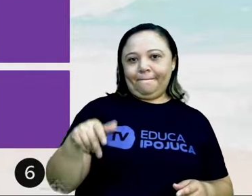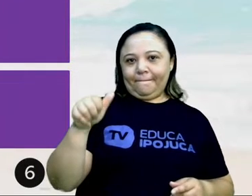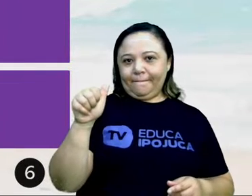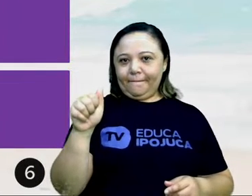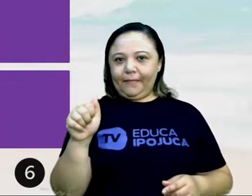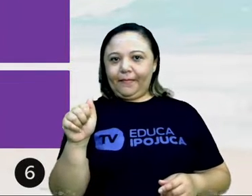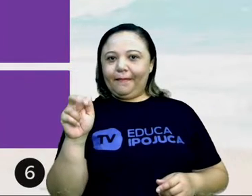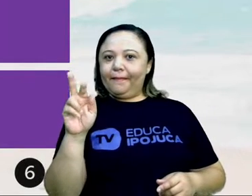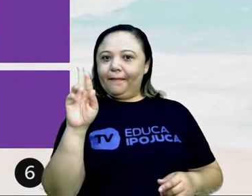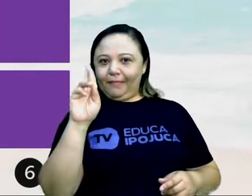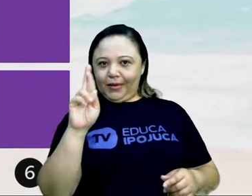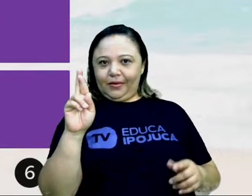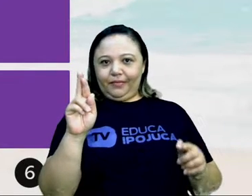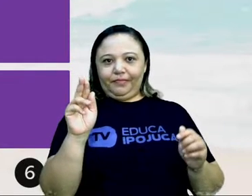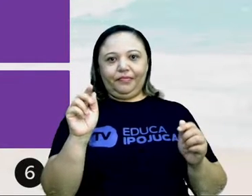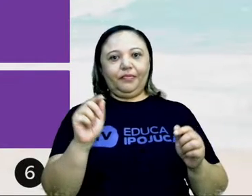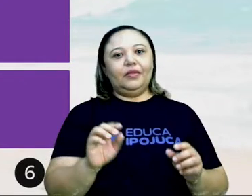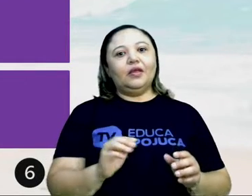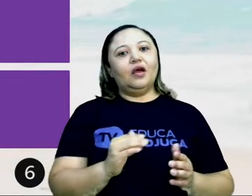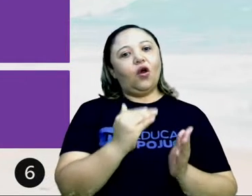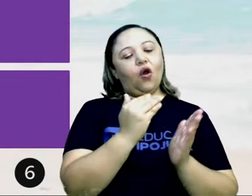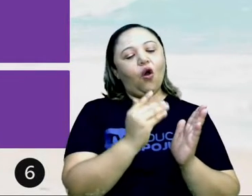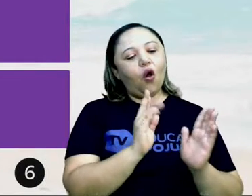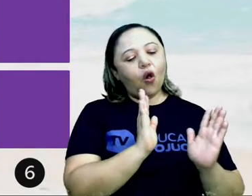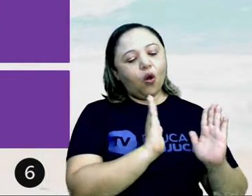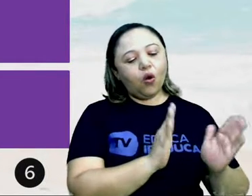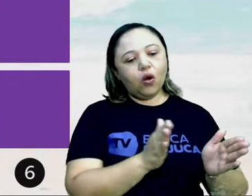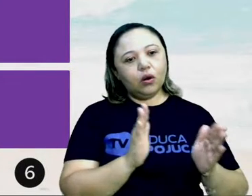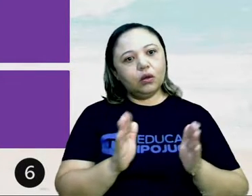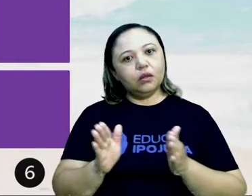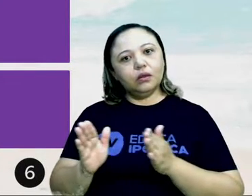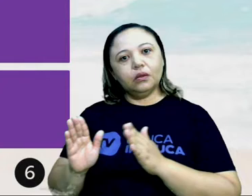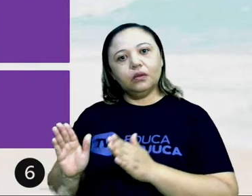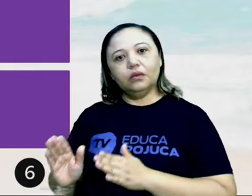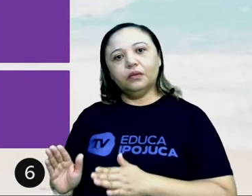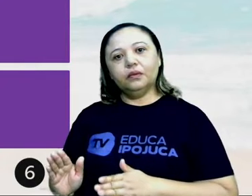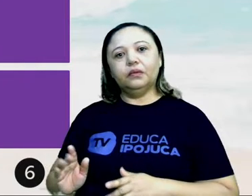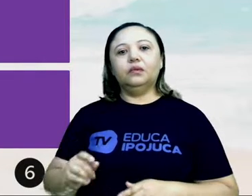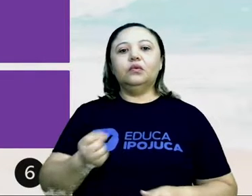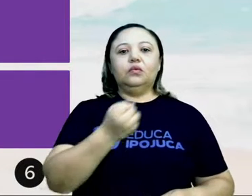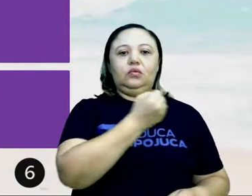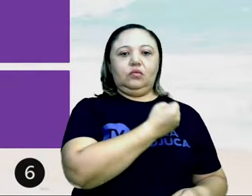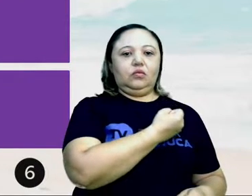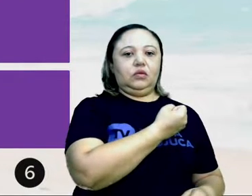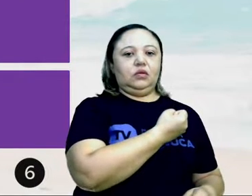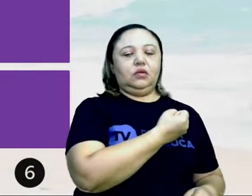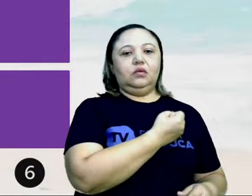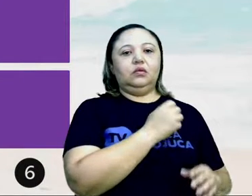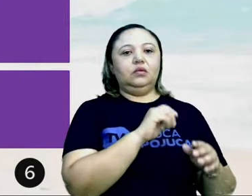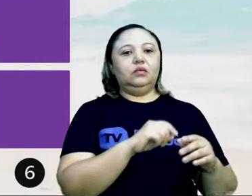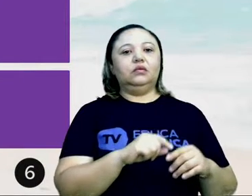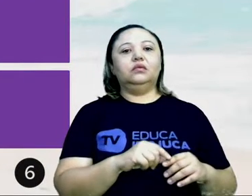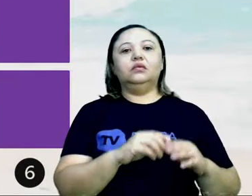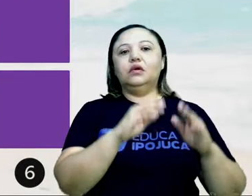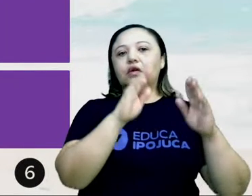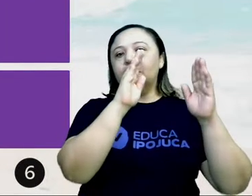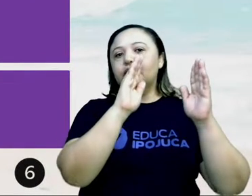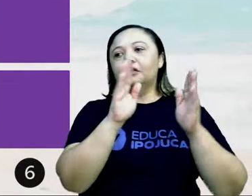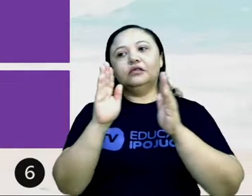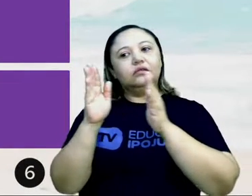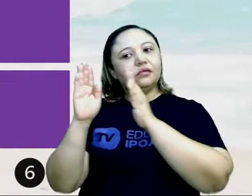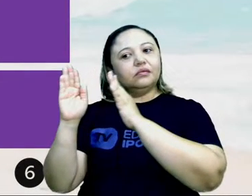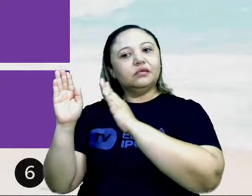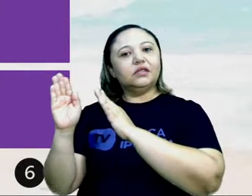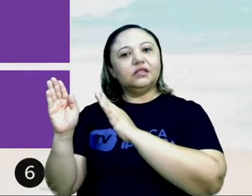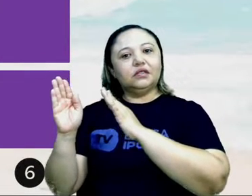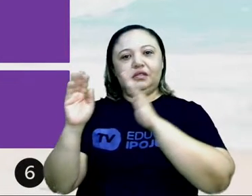vocês vão me dizer na ordem um dos números aqui de baixo e depois um dos números aqui dessa